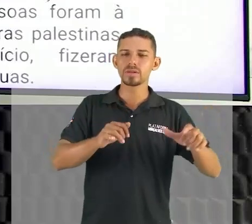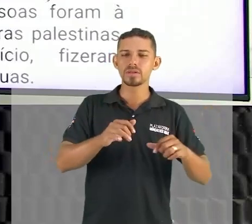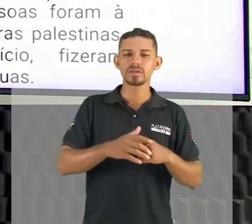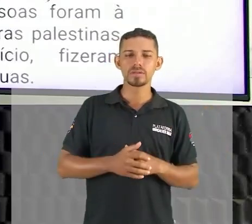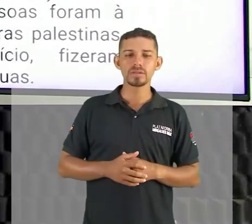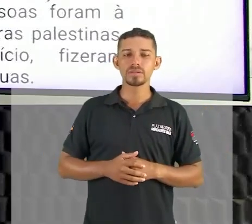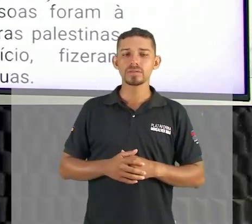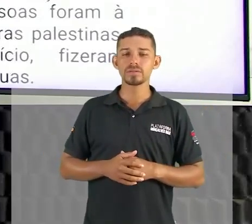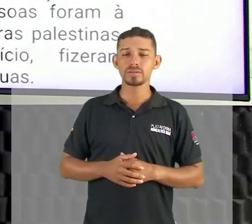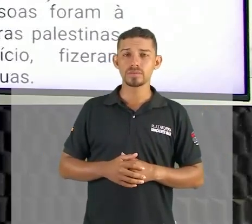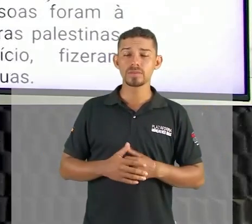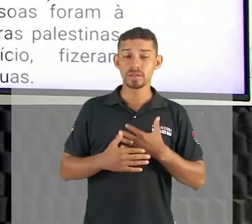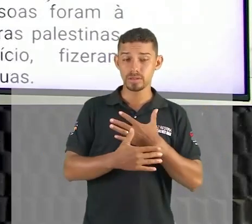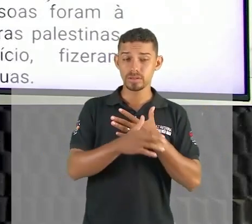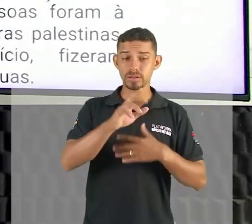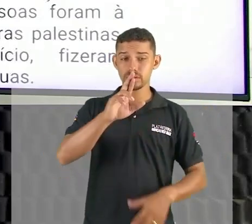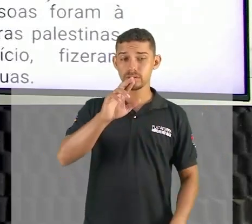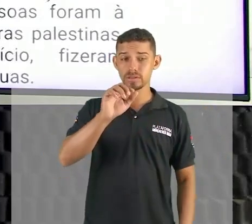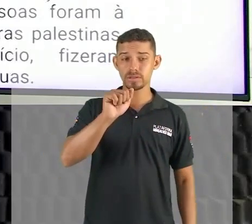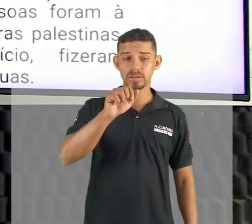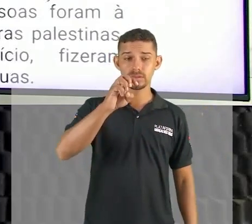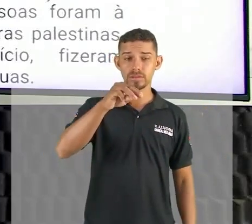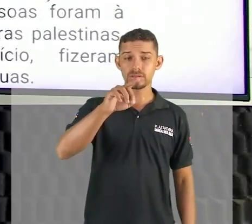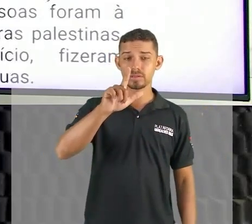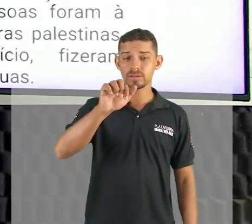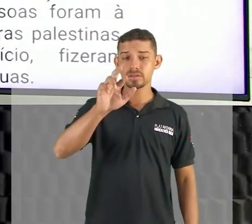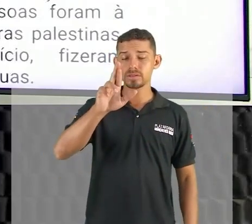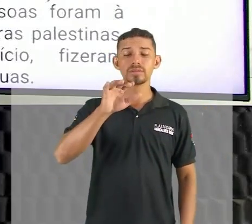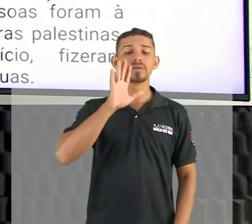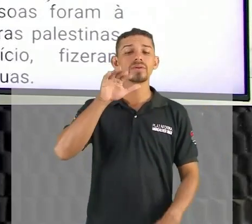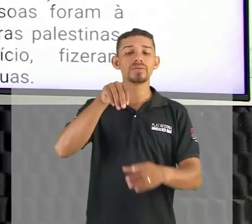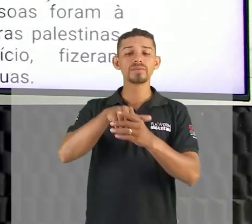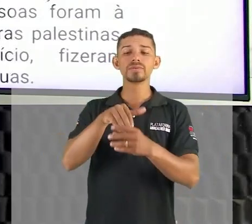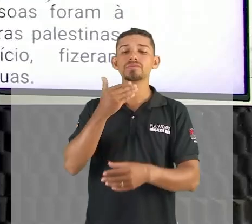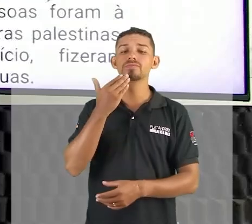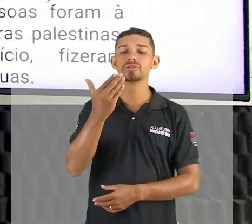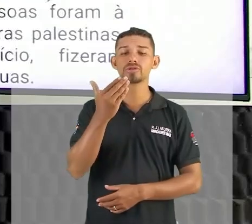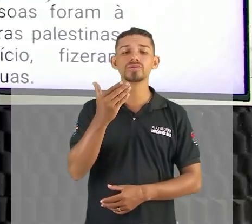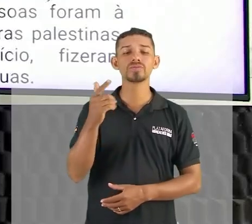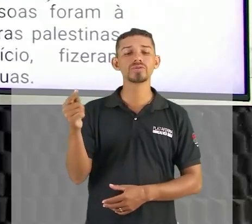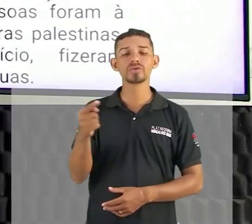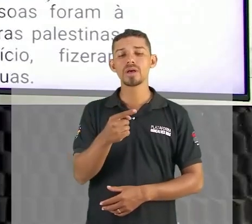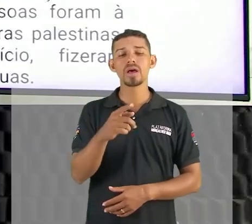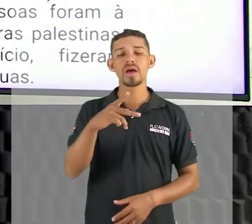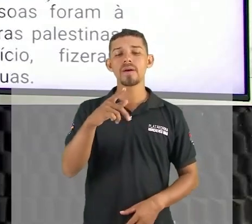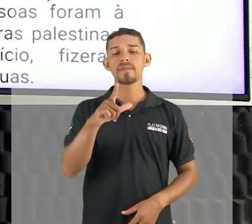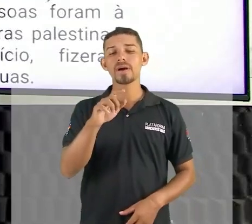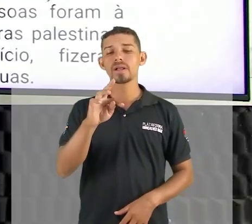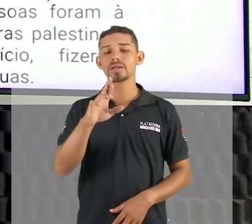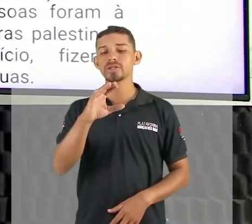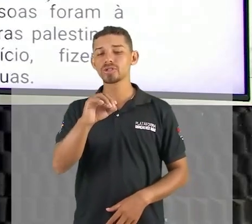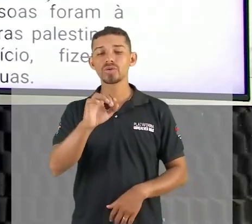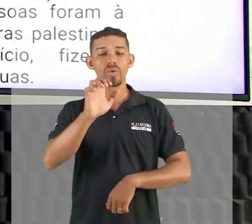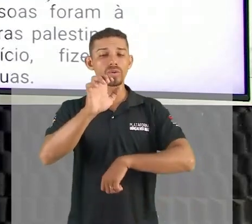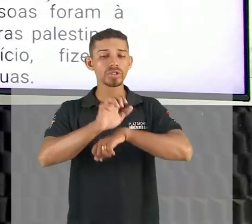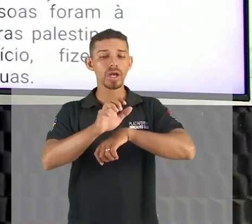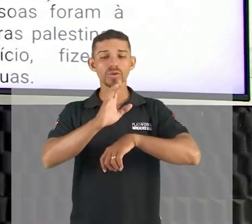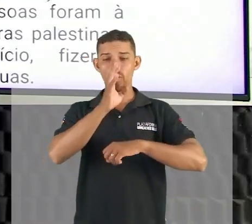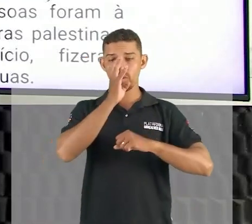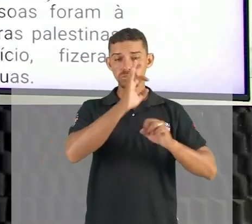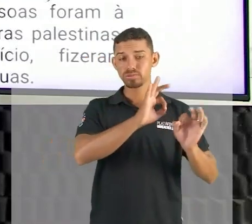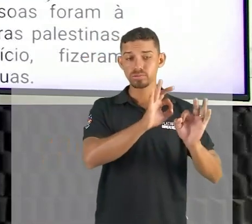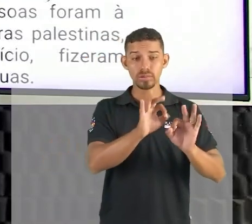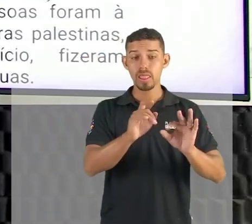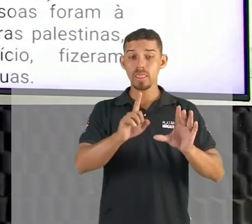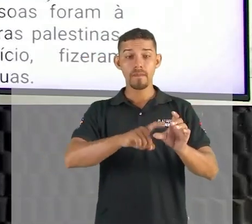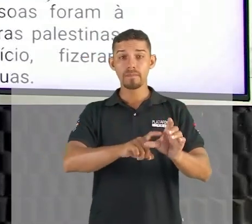Ramallah, na Cisjordânia, para acompanhar o voto da resolução que pediu o reconhecimento da chamada Palestina como Estado observador